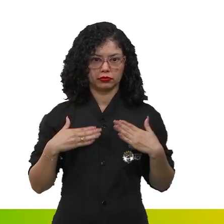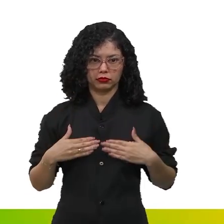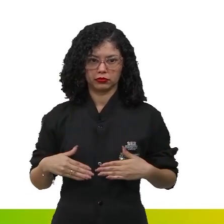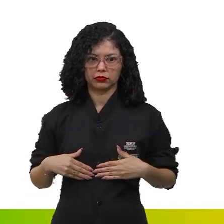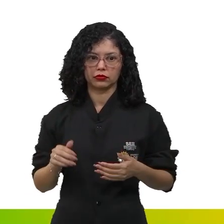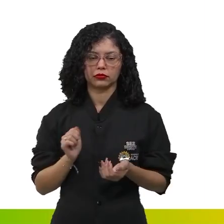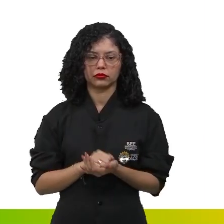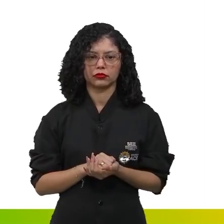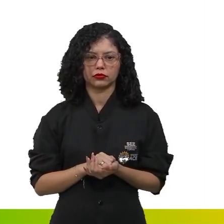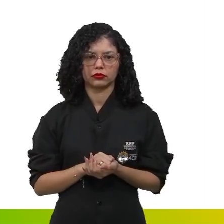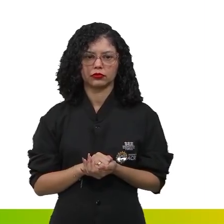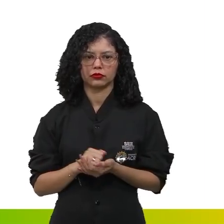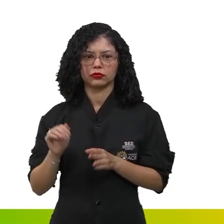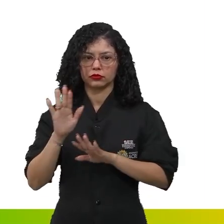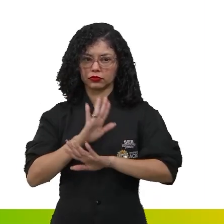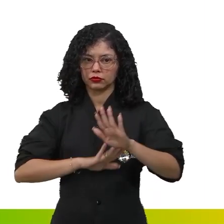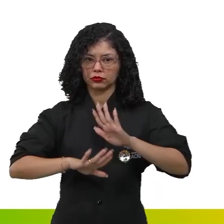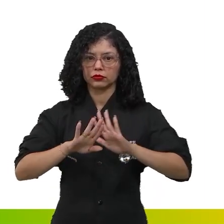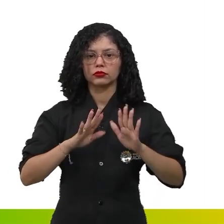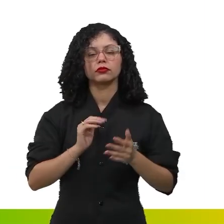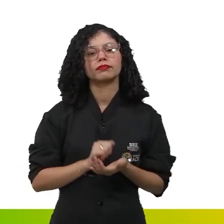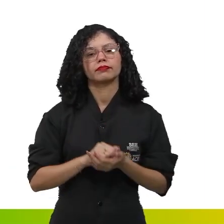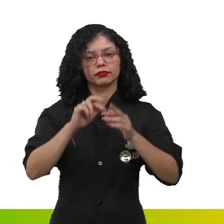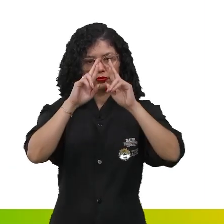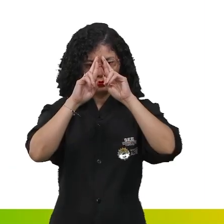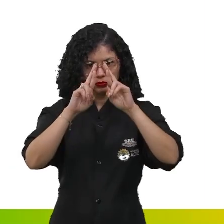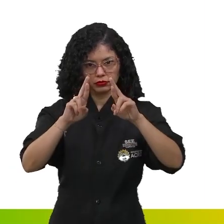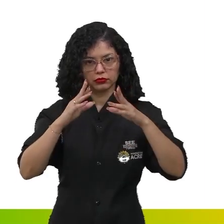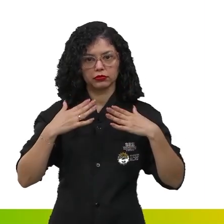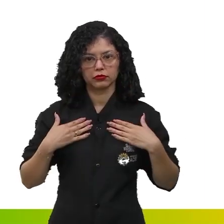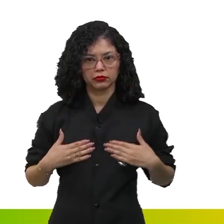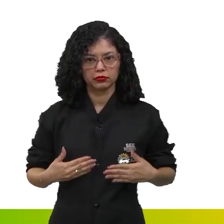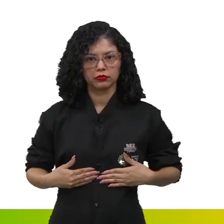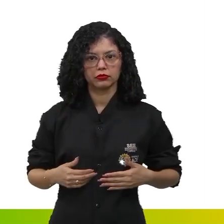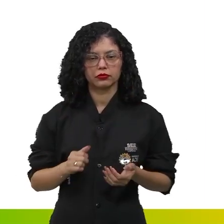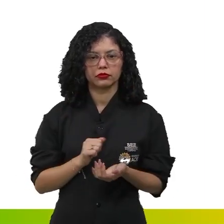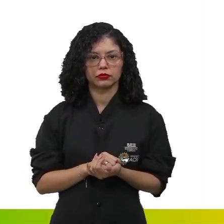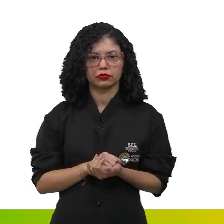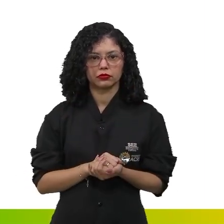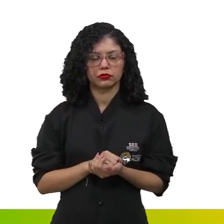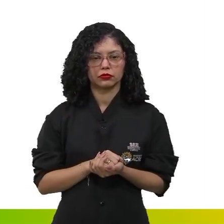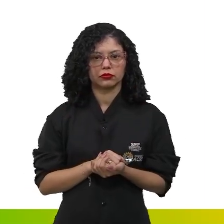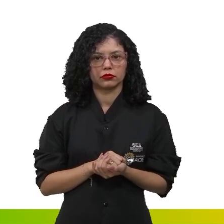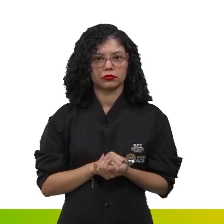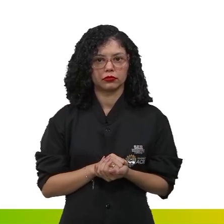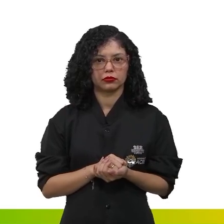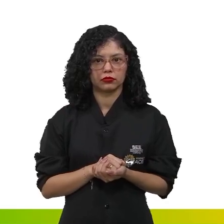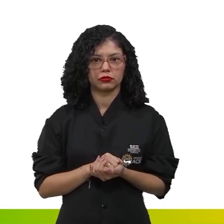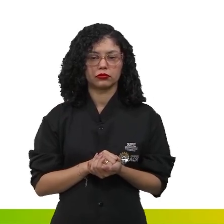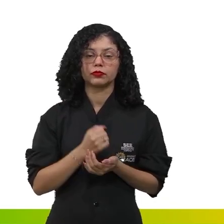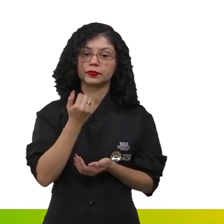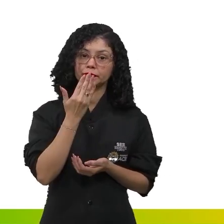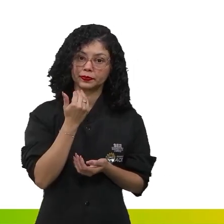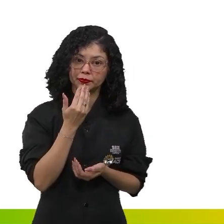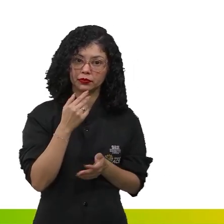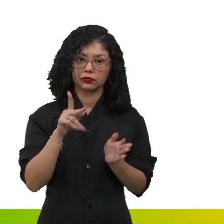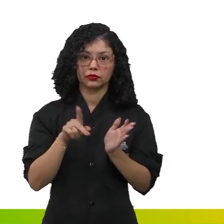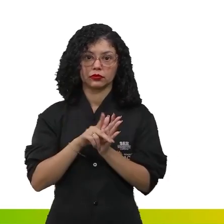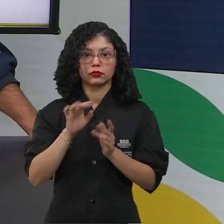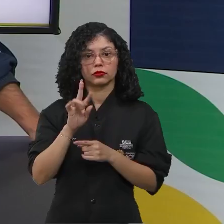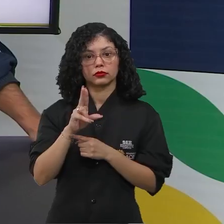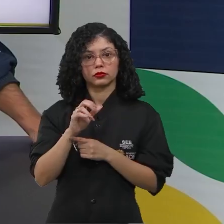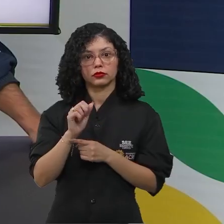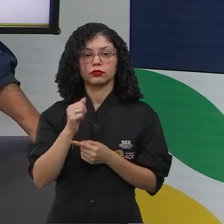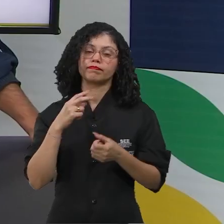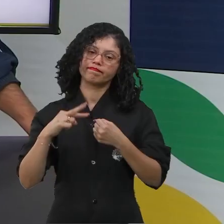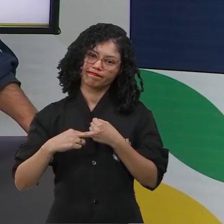corpo, tem o cuidar do corpo, o respeito ao corpo, e aí tem uma breve atenção aos distúrbios alimentares que